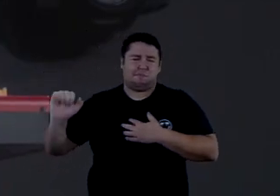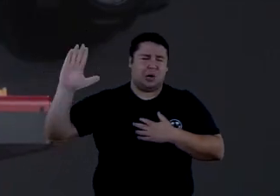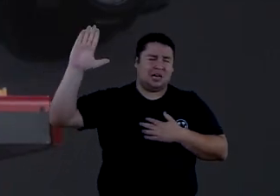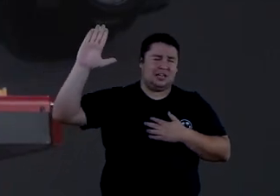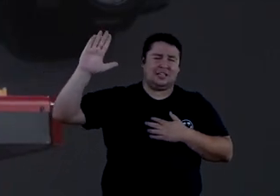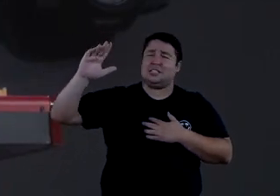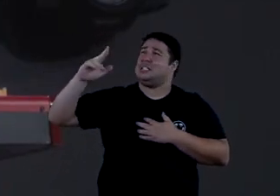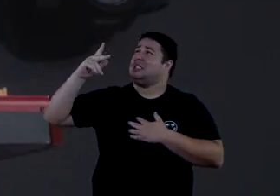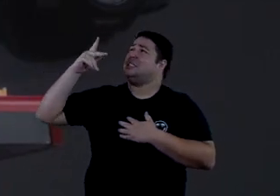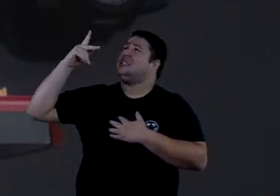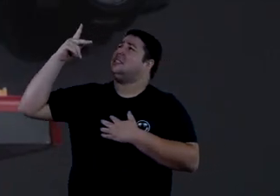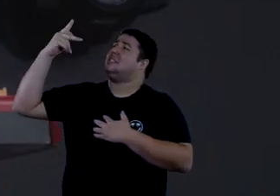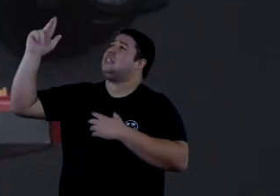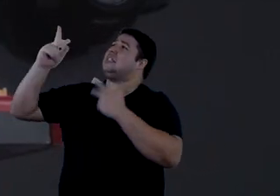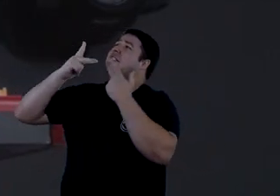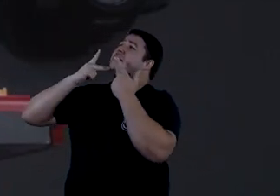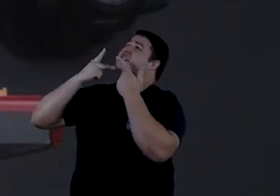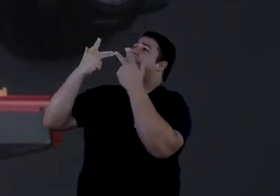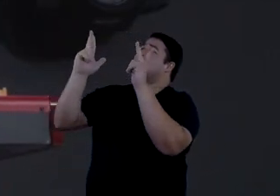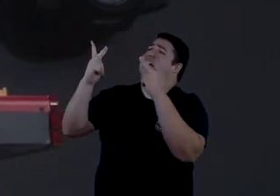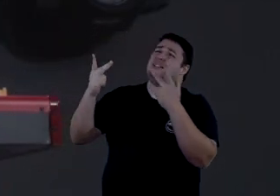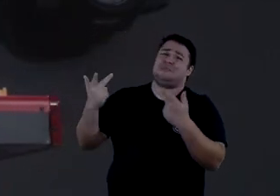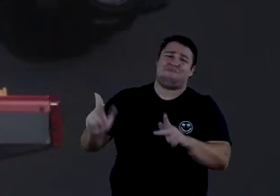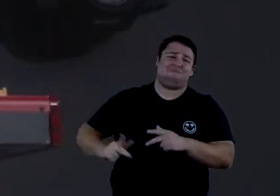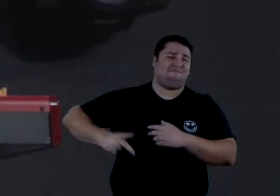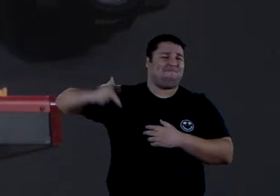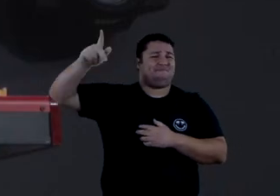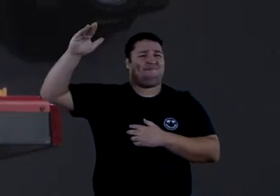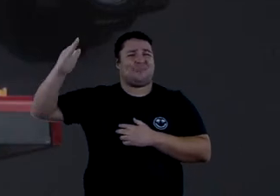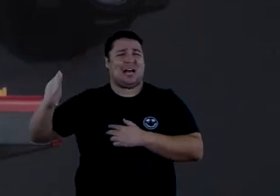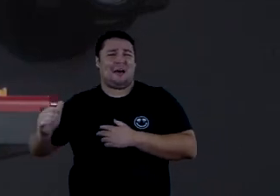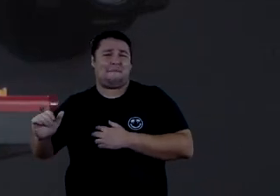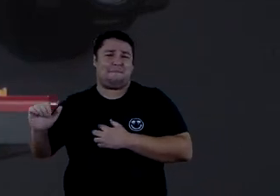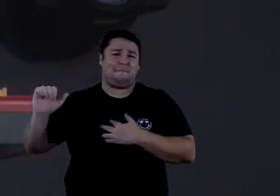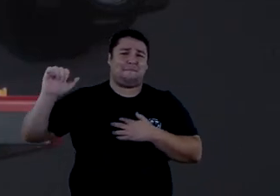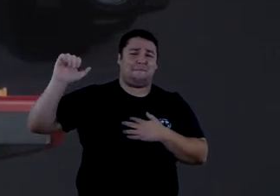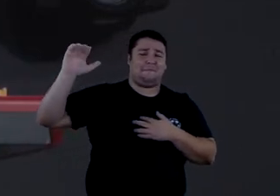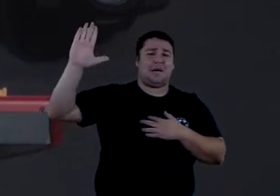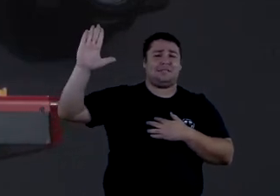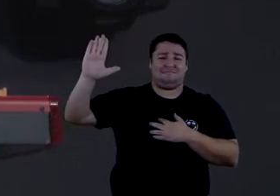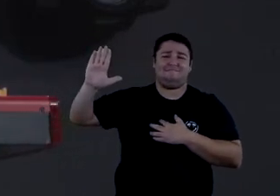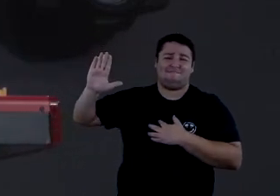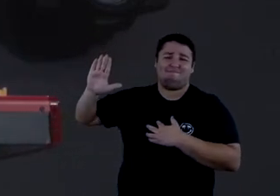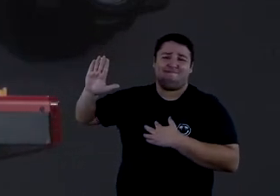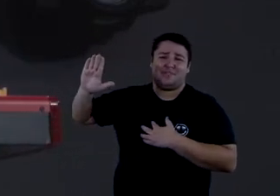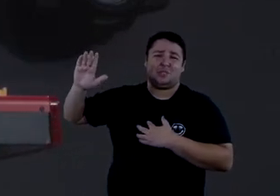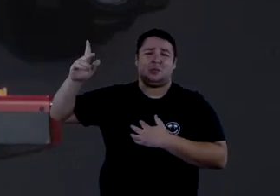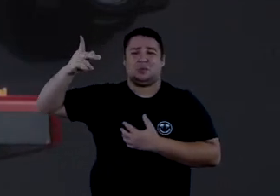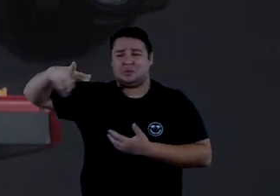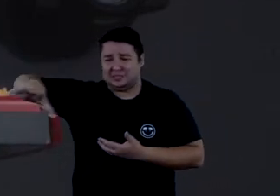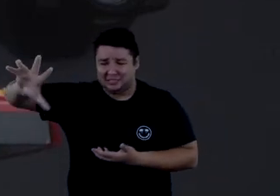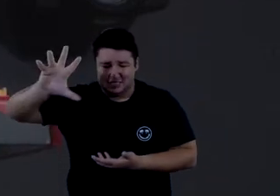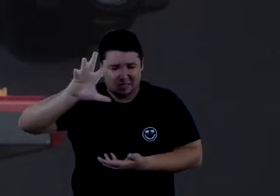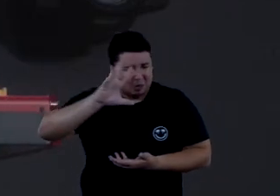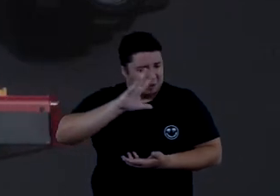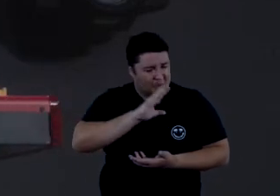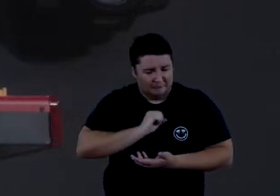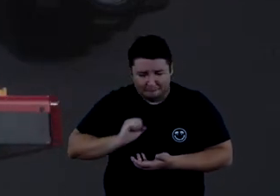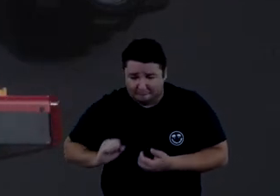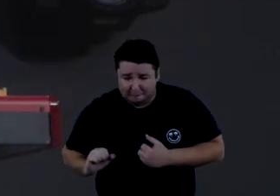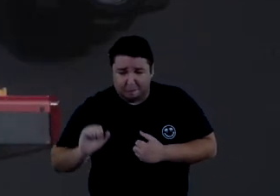vale mais, a tua palavra vale mais, o teu amor